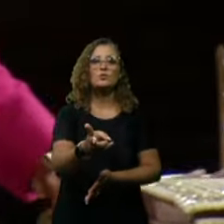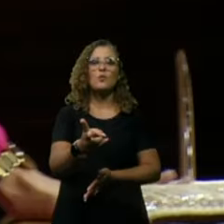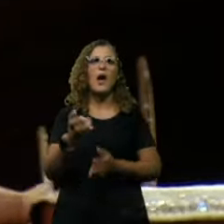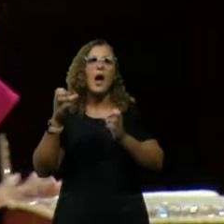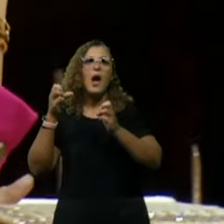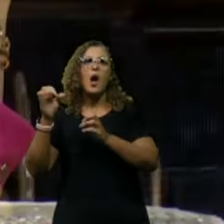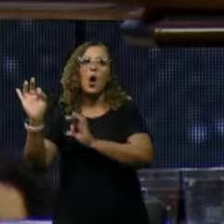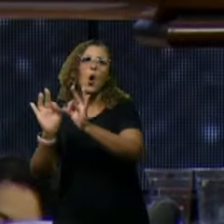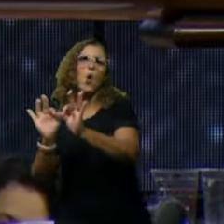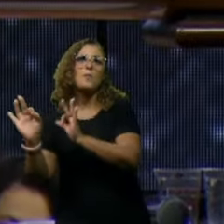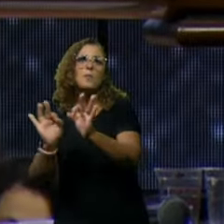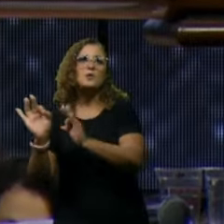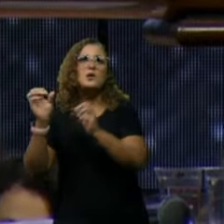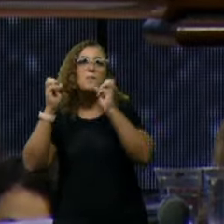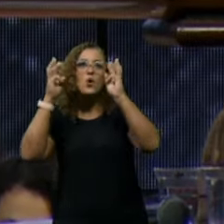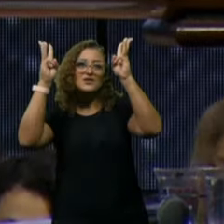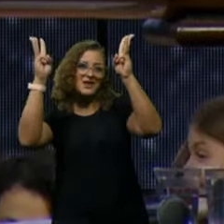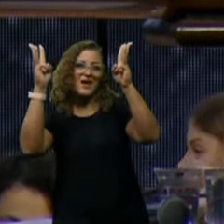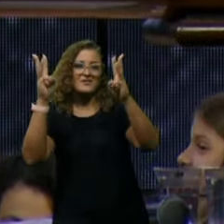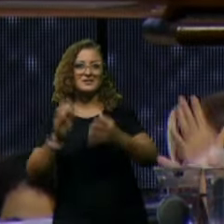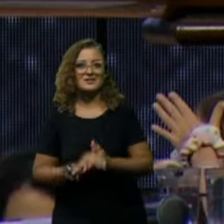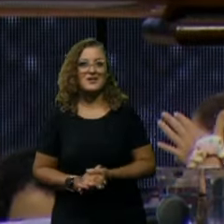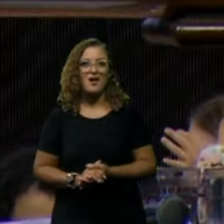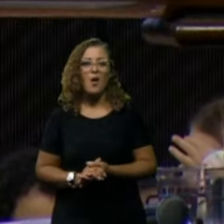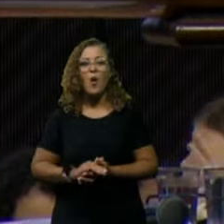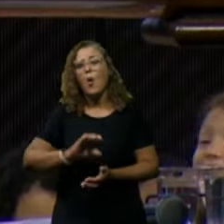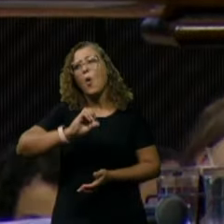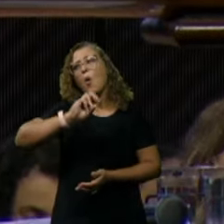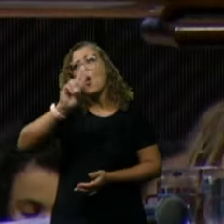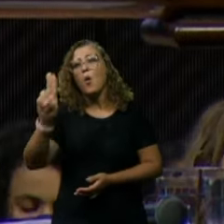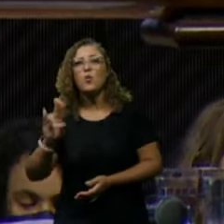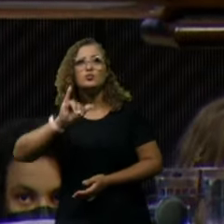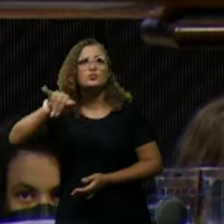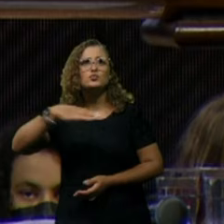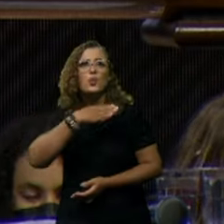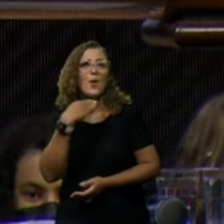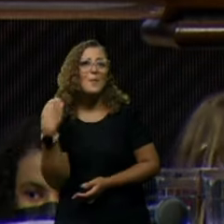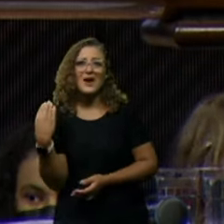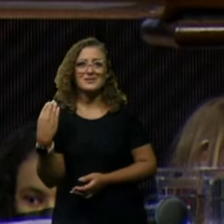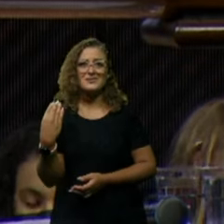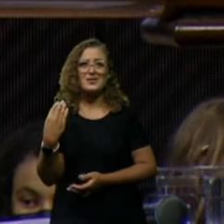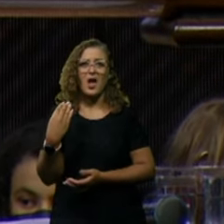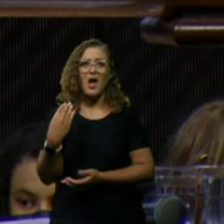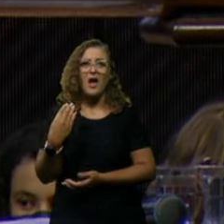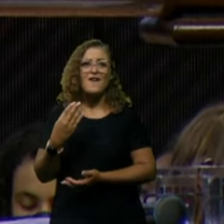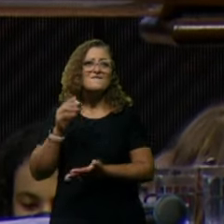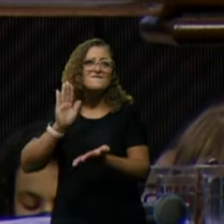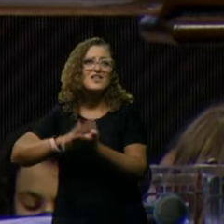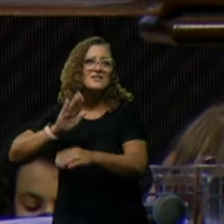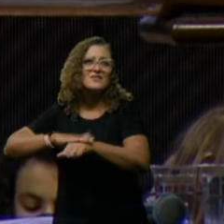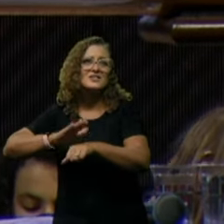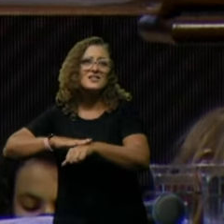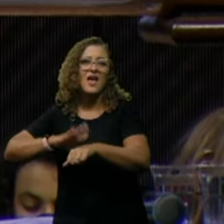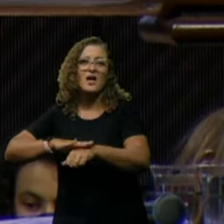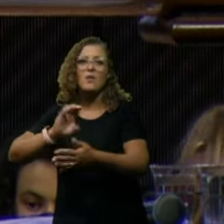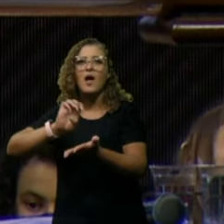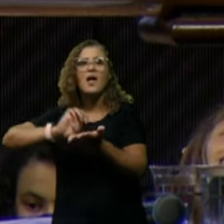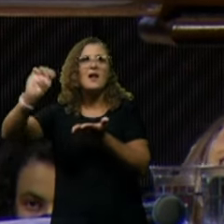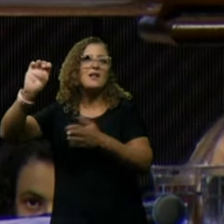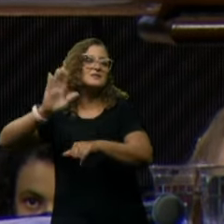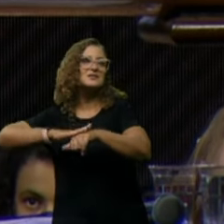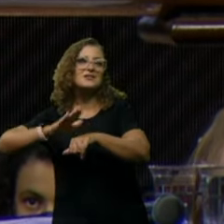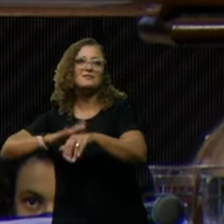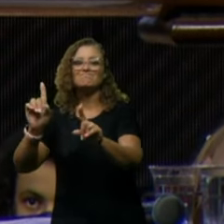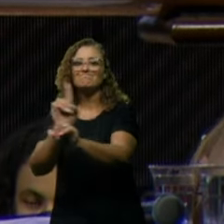Jesus não veio continuar o que isso não falou Jesus não veio continuar o que ele ia soma de seu fizeram não não não